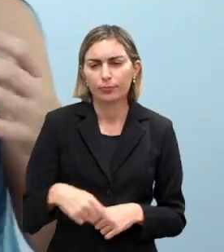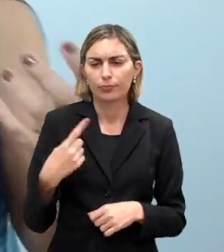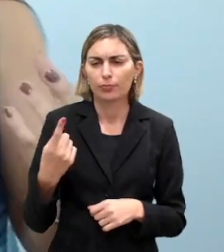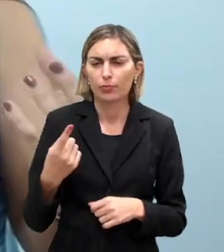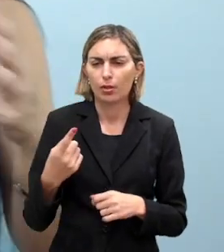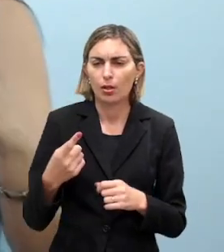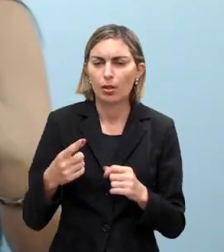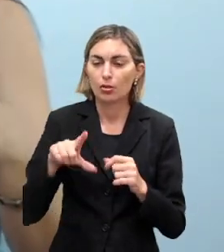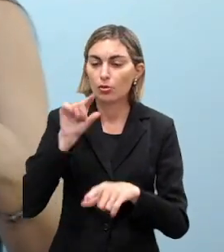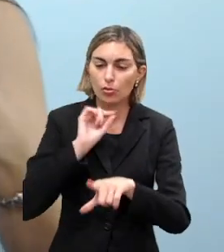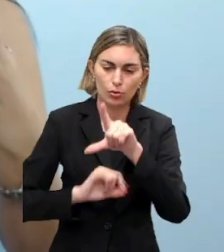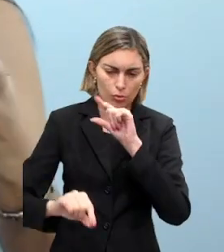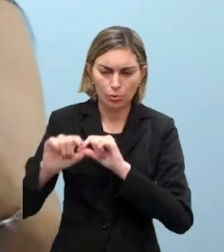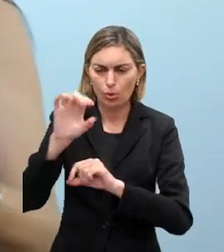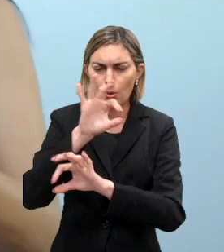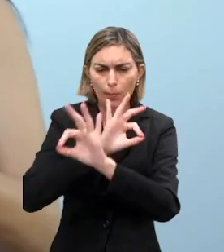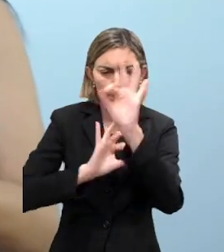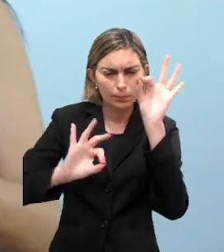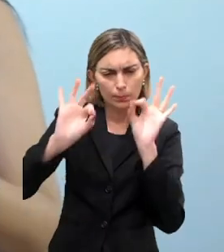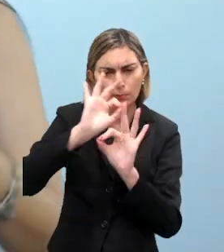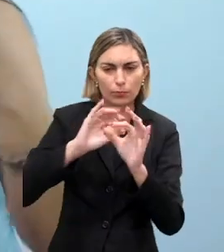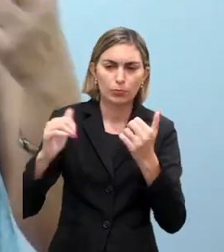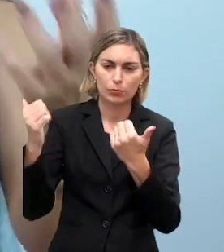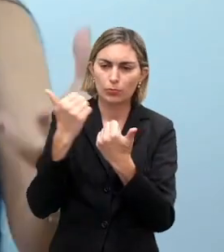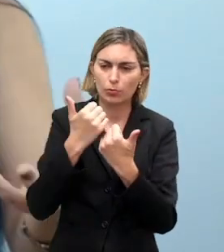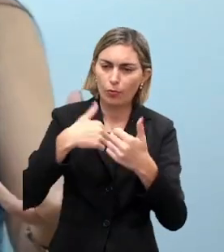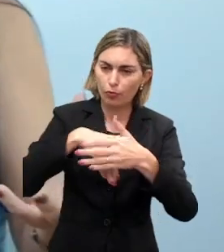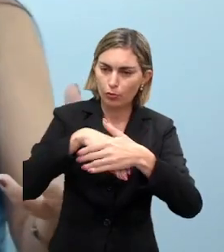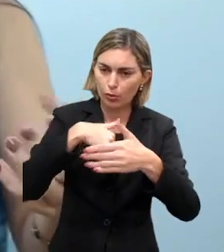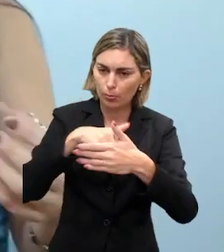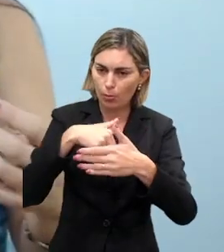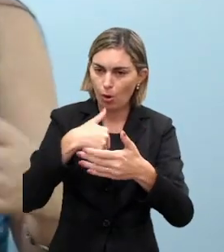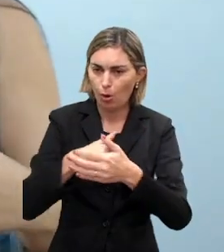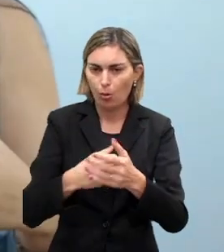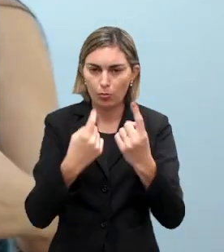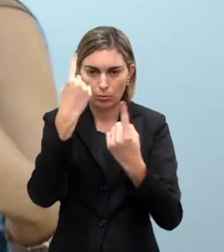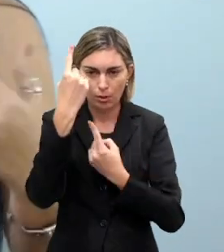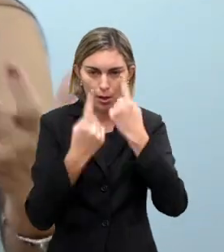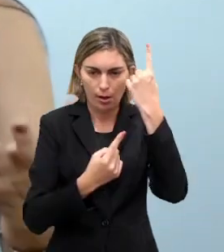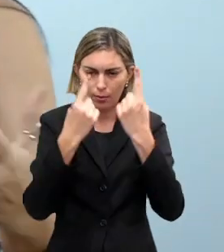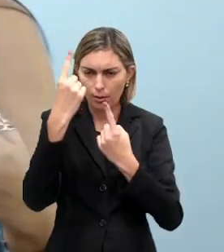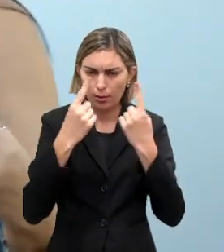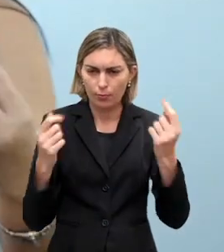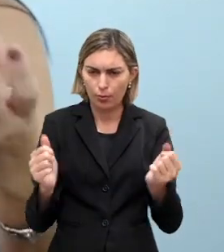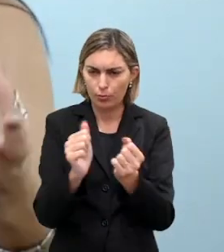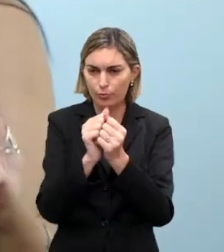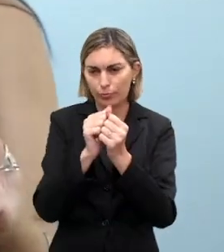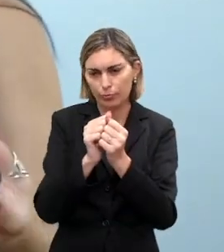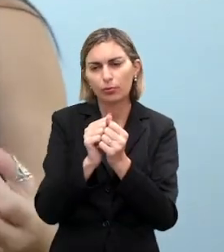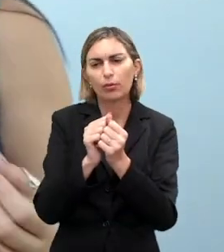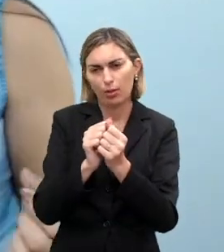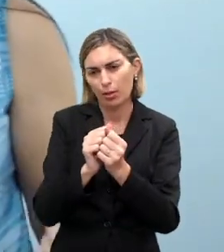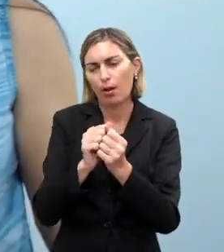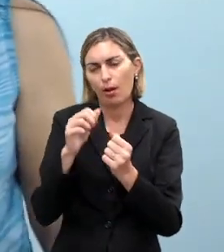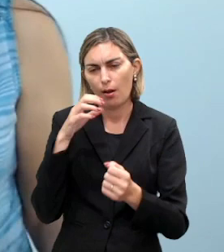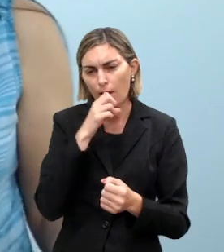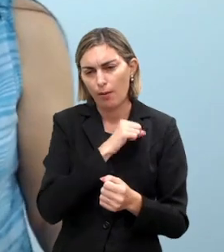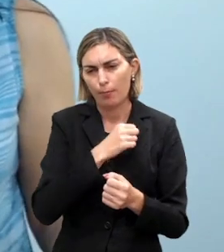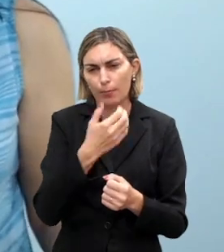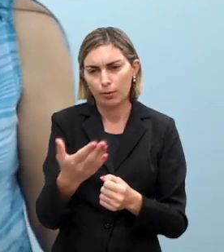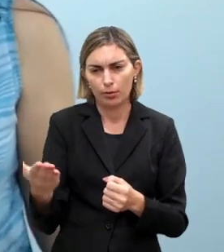escolha de elementos que representam o futebol e o carnaval, e aí isso é muito literal, é muito rápido